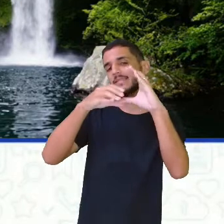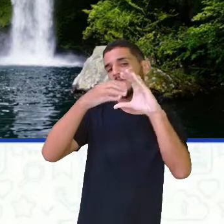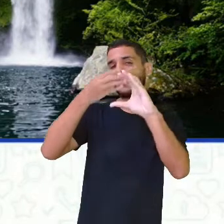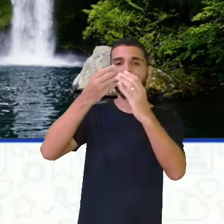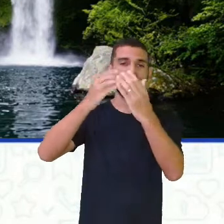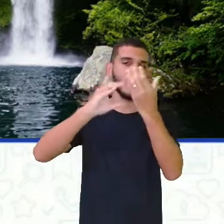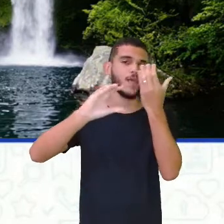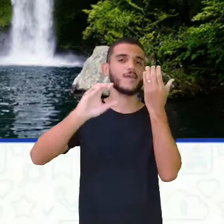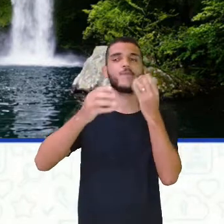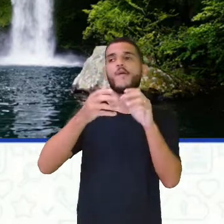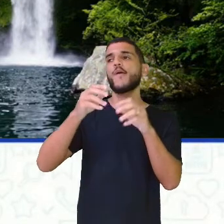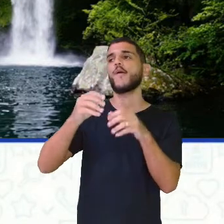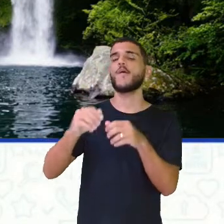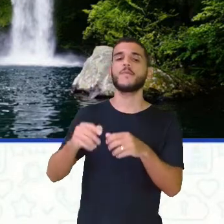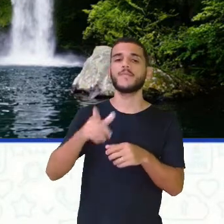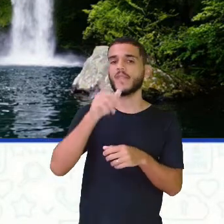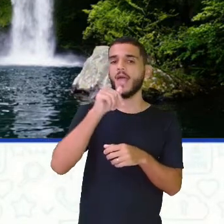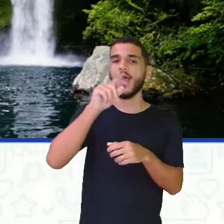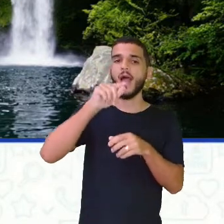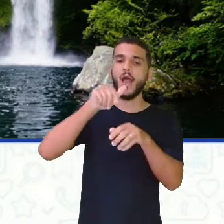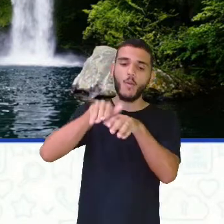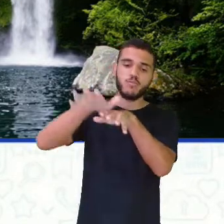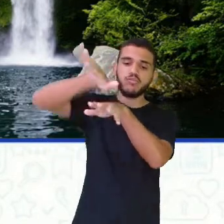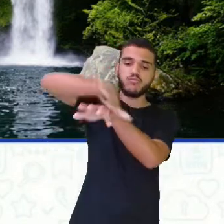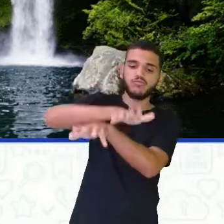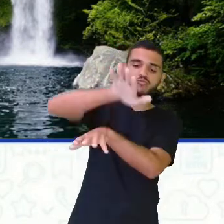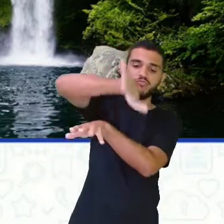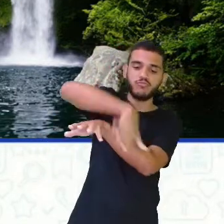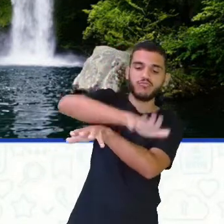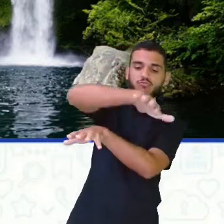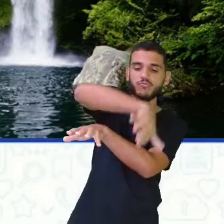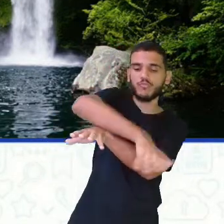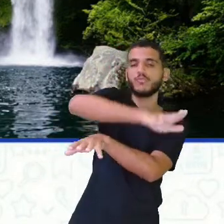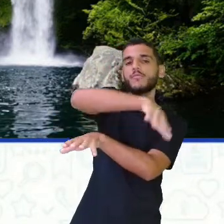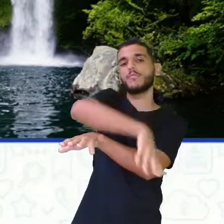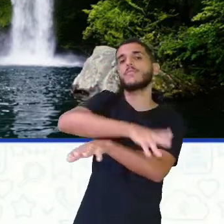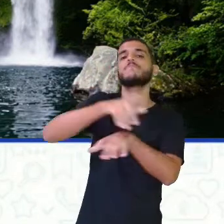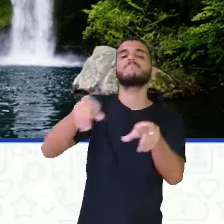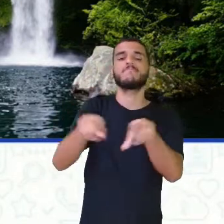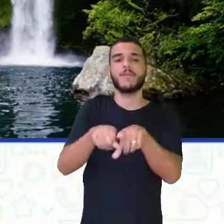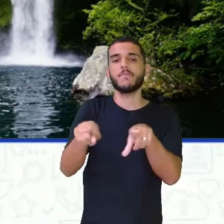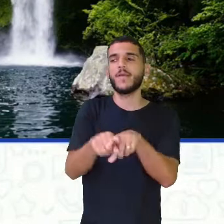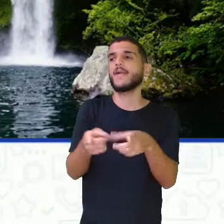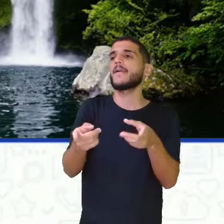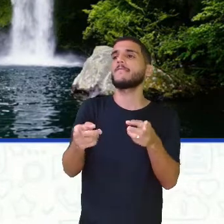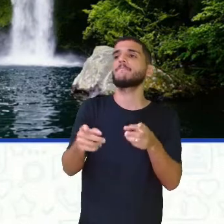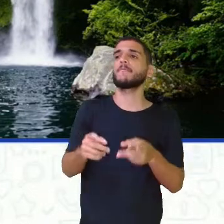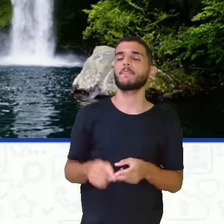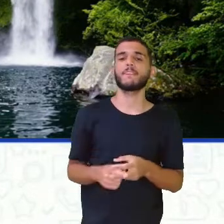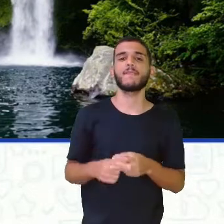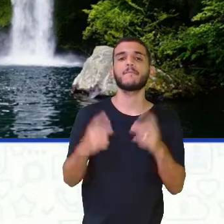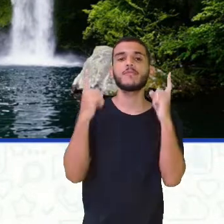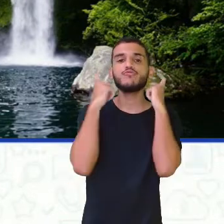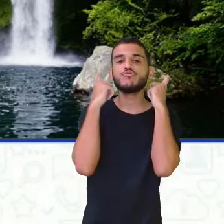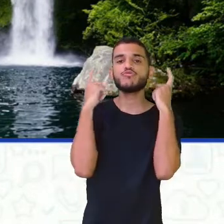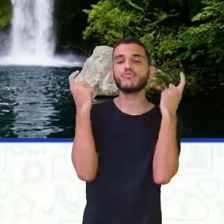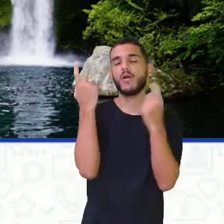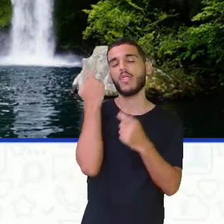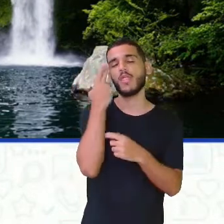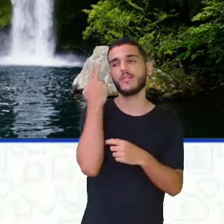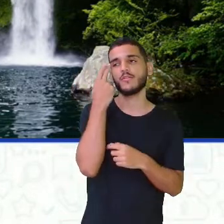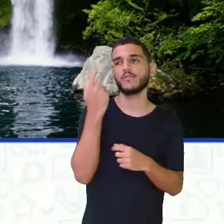do vento, né? Todas essas fontes naturais, que produzem som naturalmente.